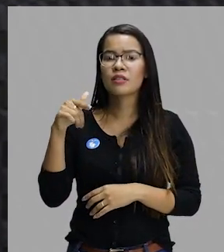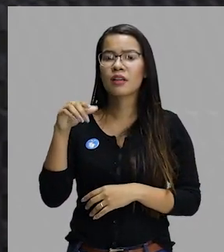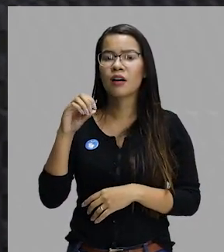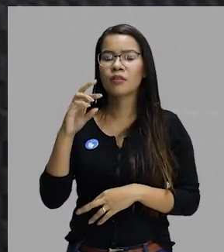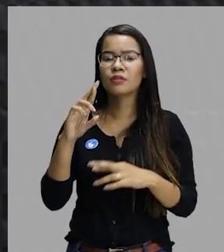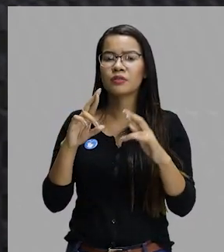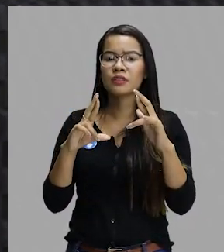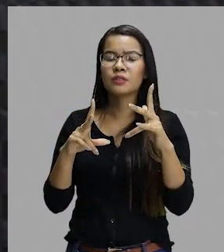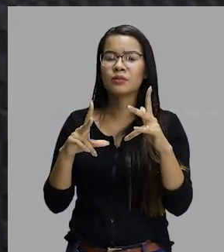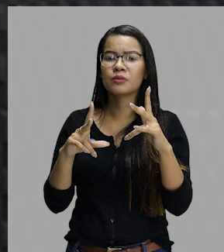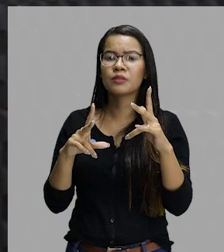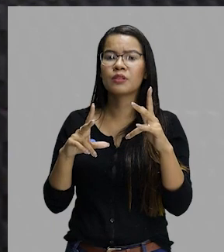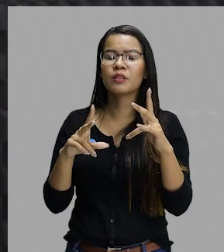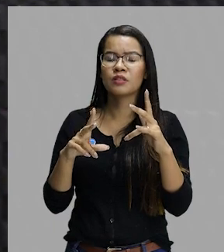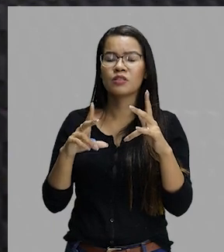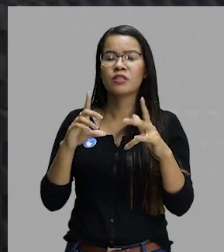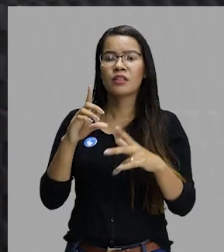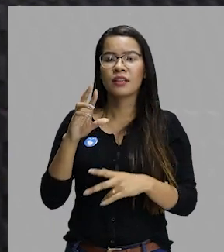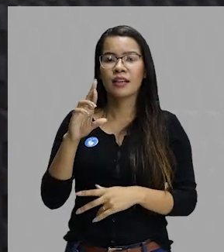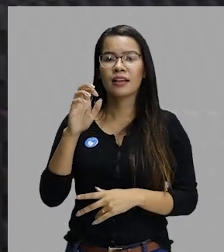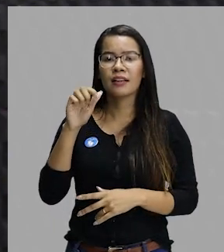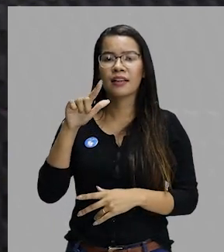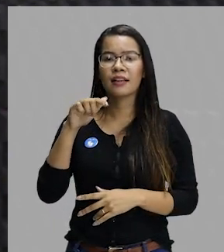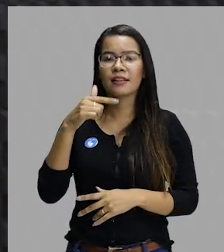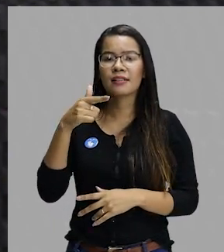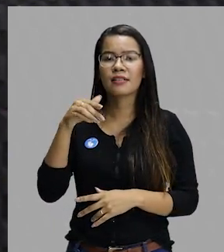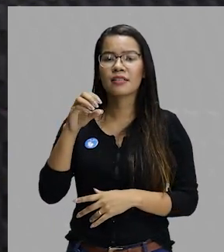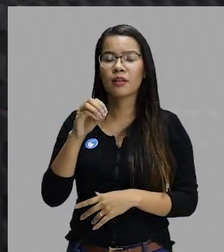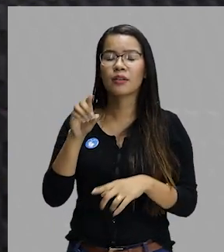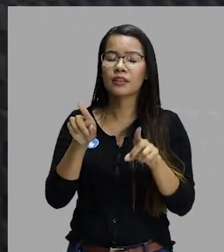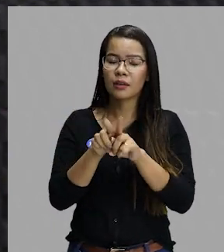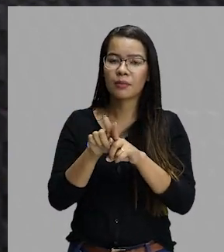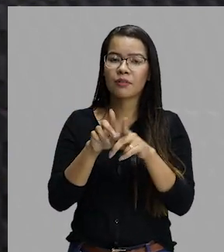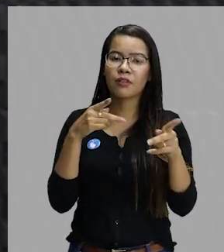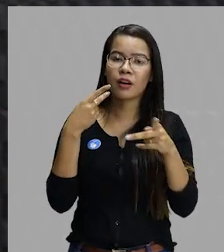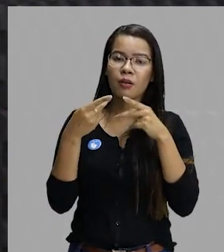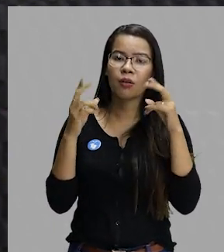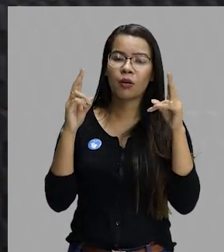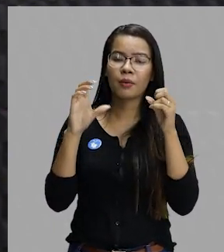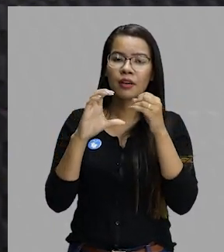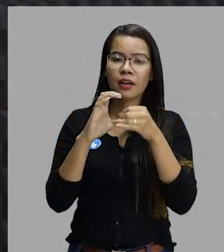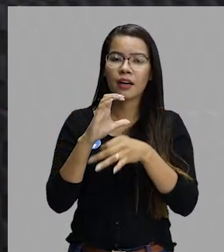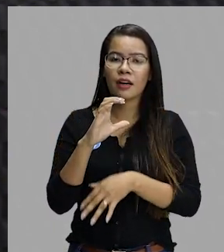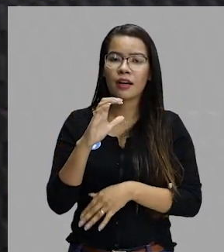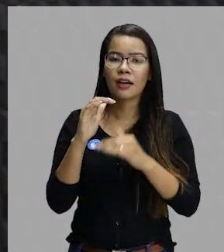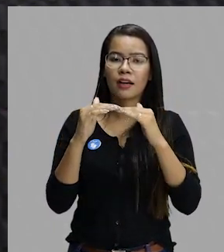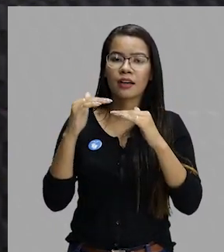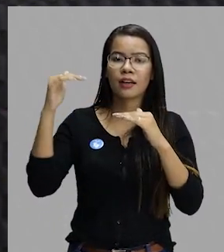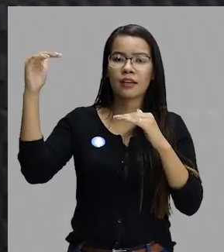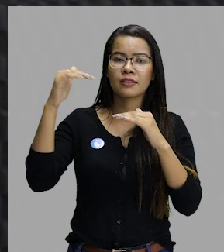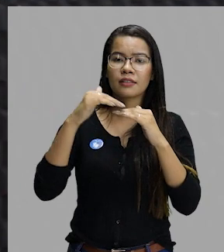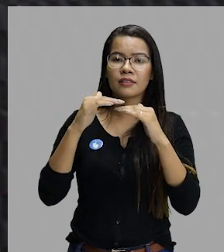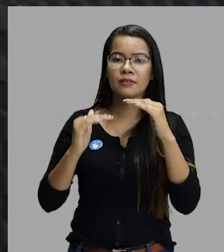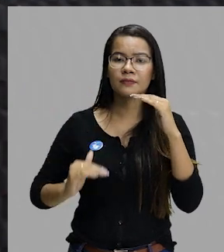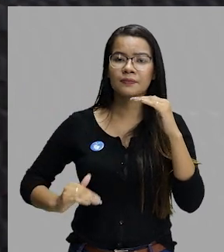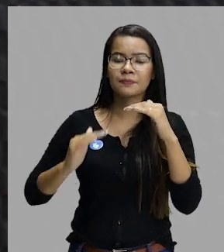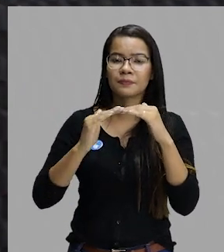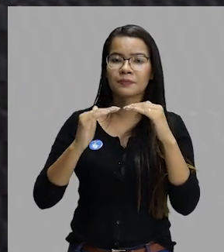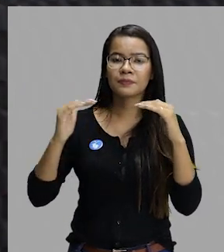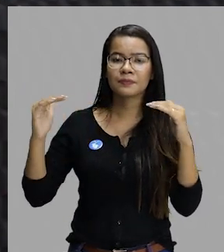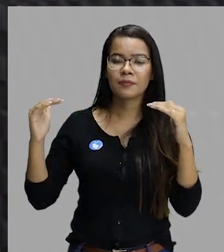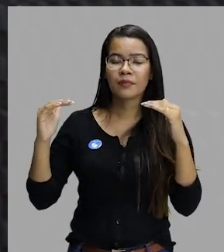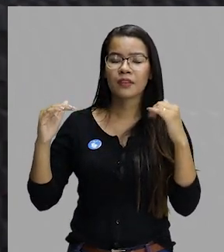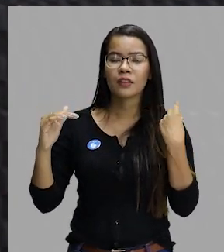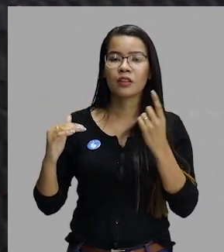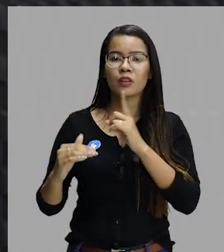de função de relação, falamos de característica de função, função crescente, decrescente, injetora, objetora, que a